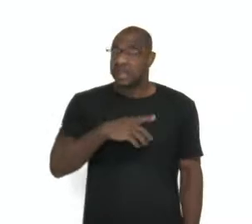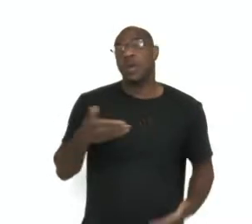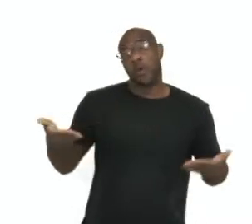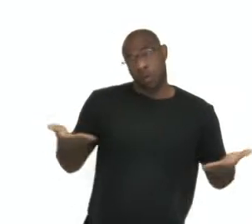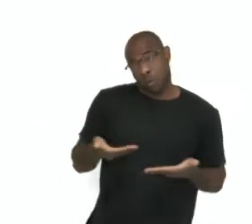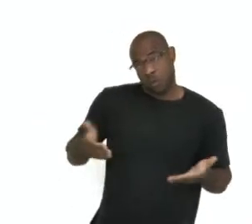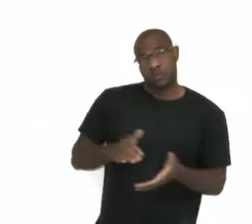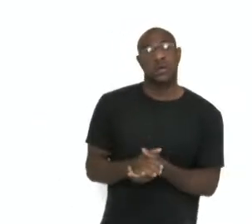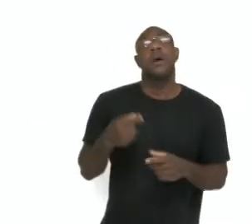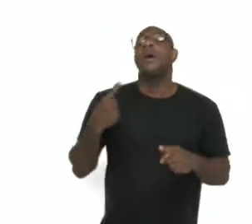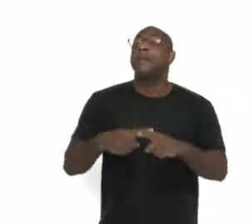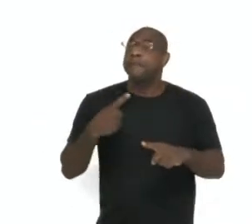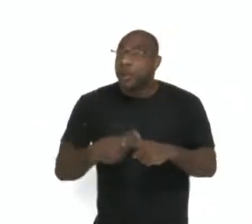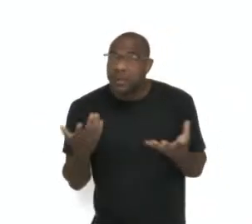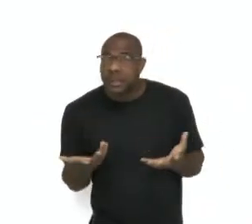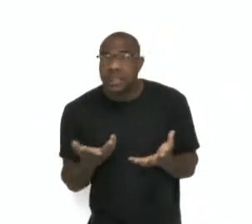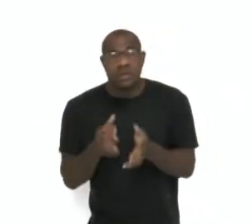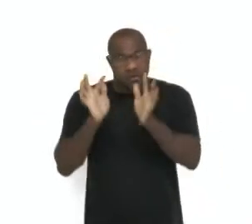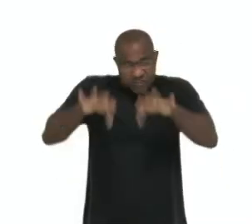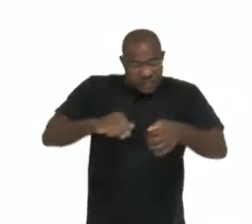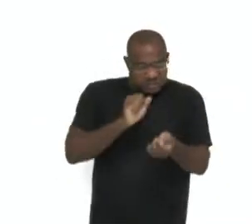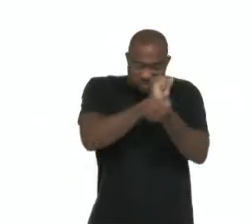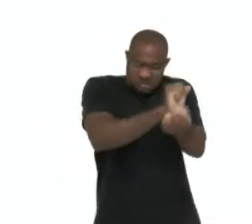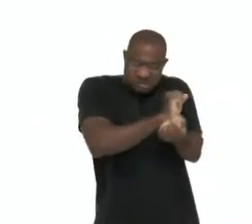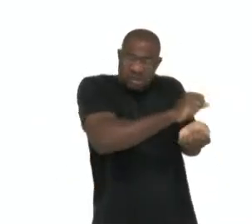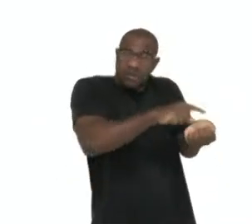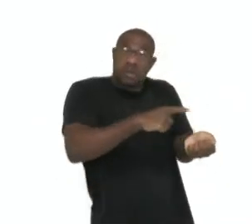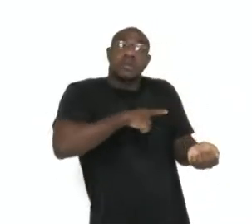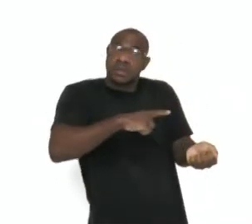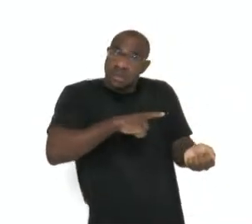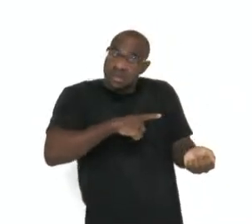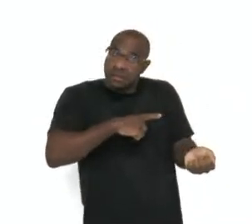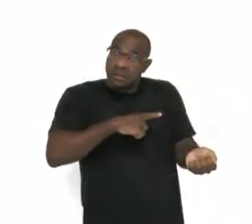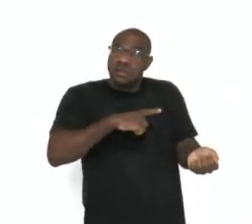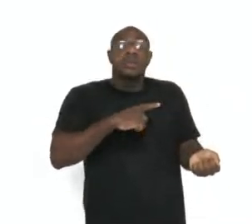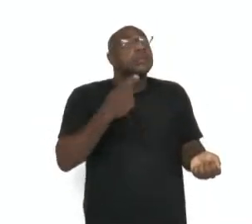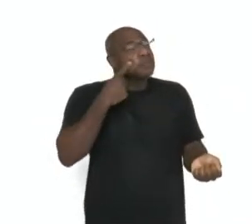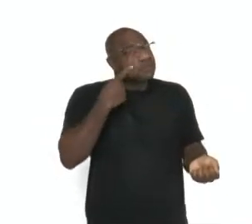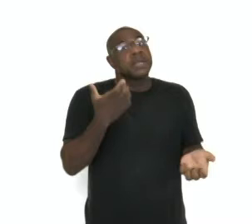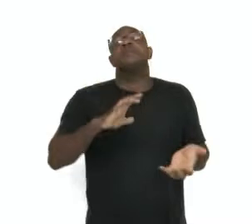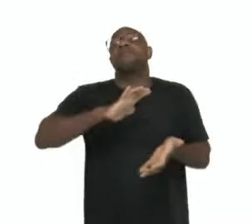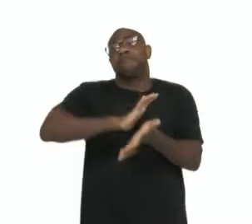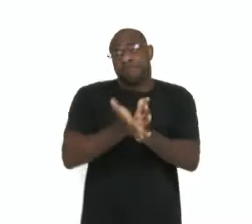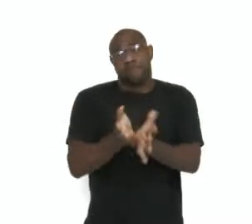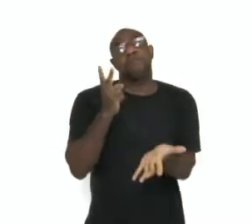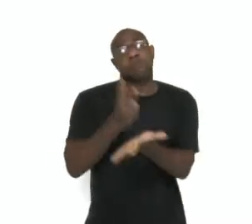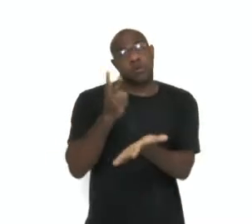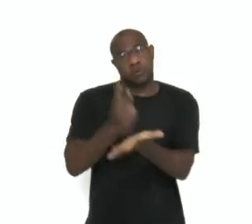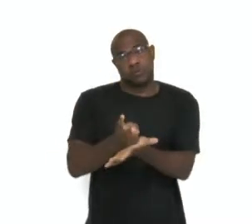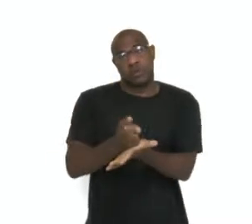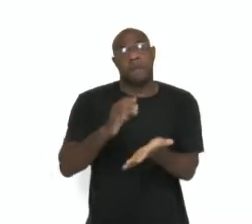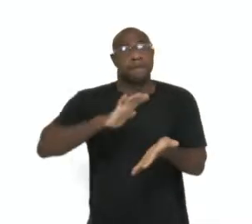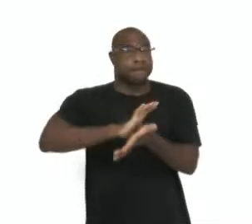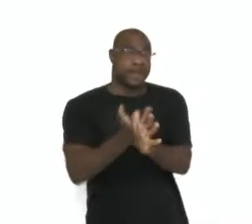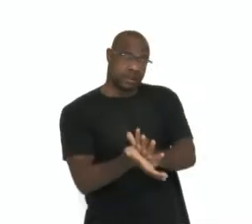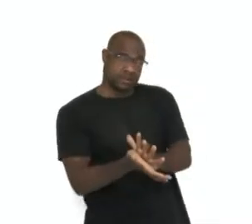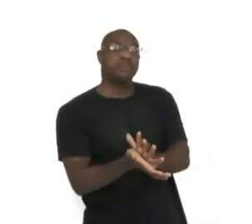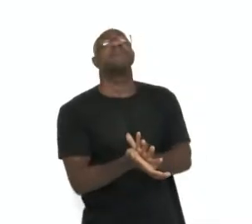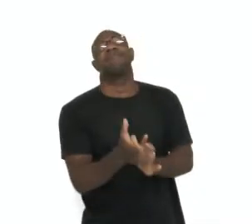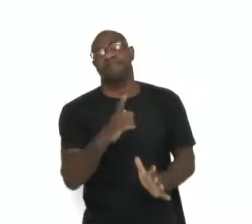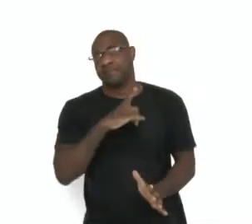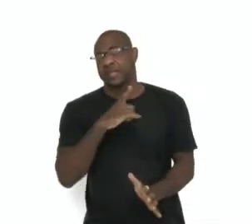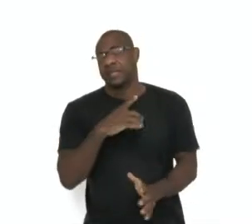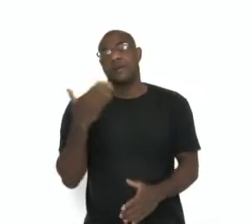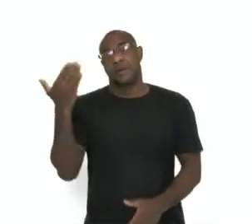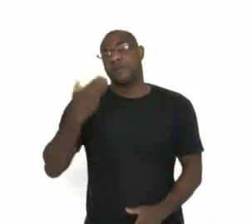atuais, porque mesmo com o fim da escravidão, vemos resquício deste preconceito, muitas vezes velado